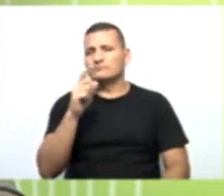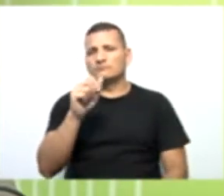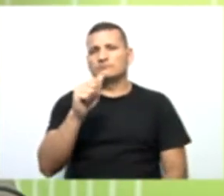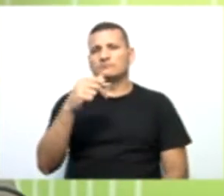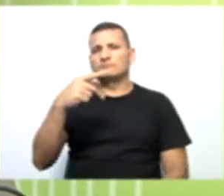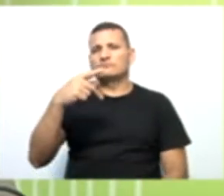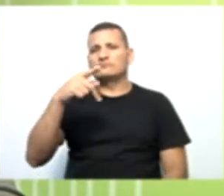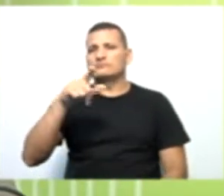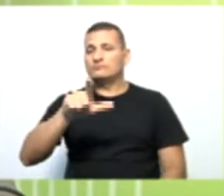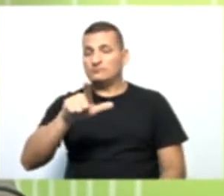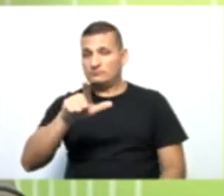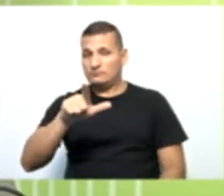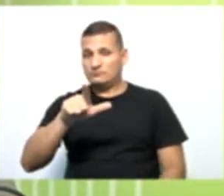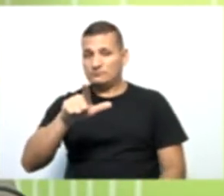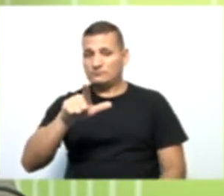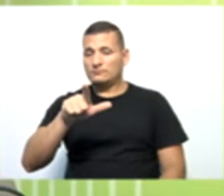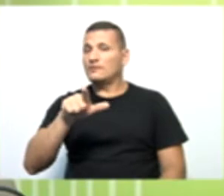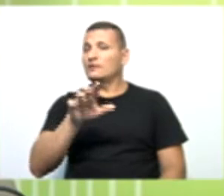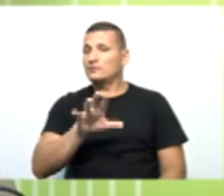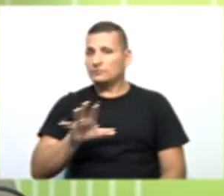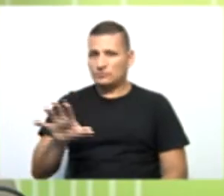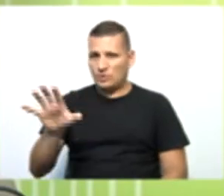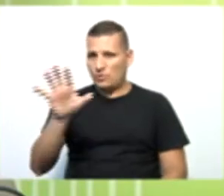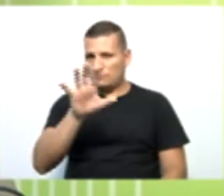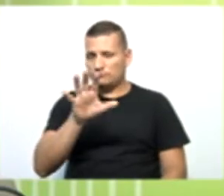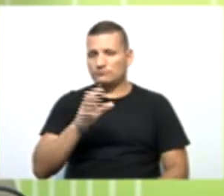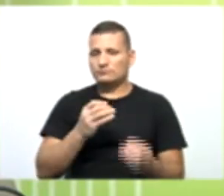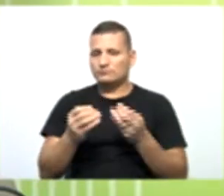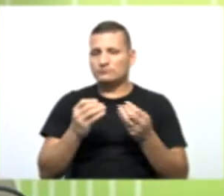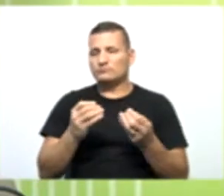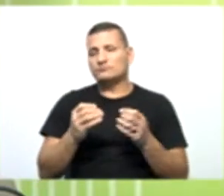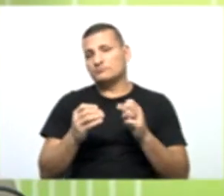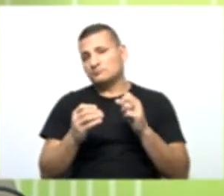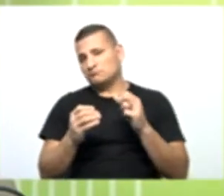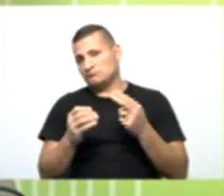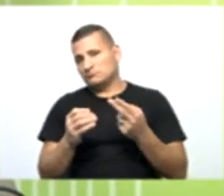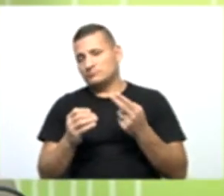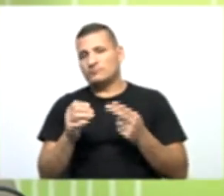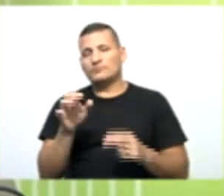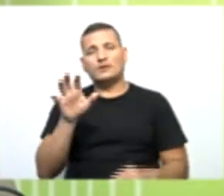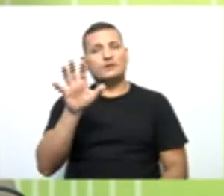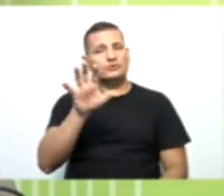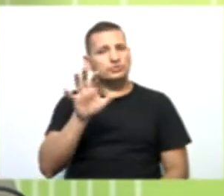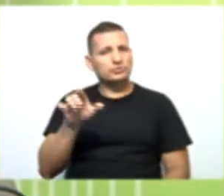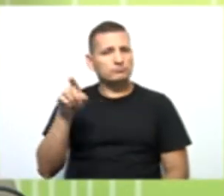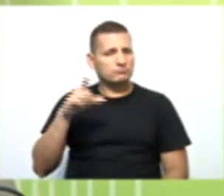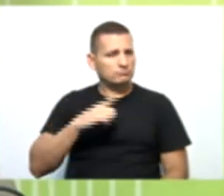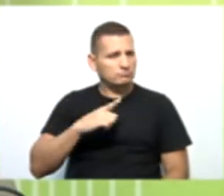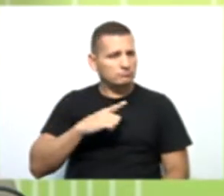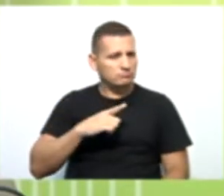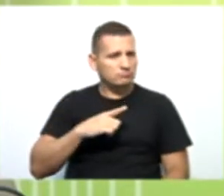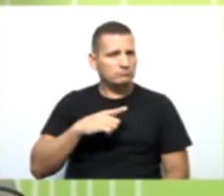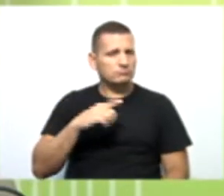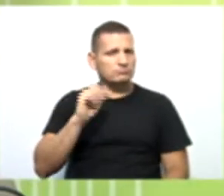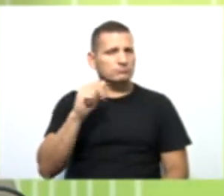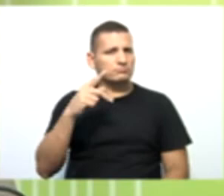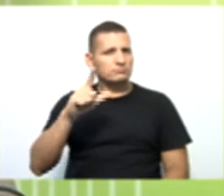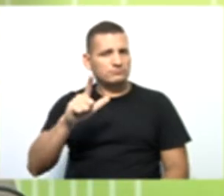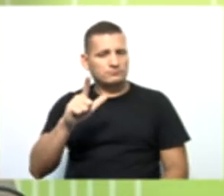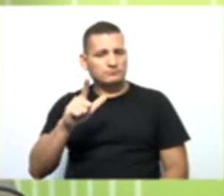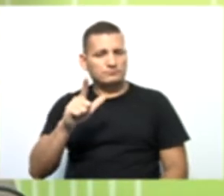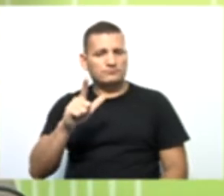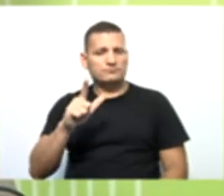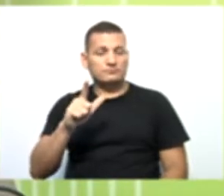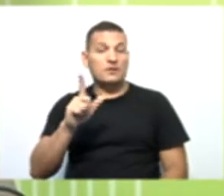arranjo produtivo local de uma determinada região? Ou se uma região existe um arranjo produtivo local?